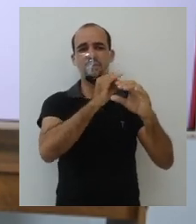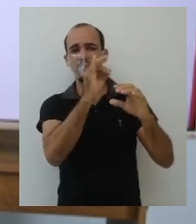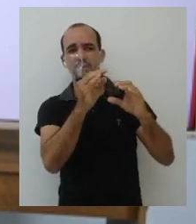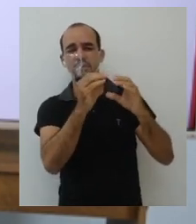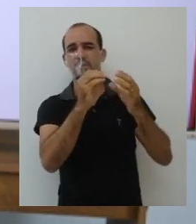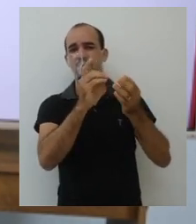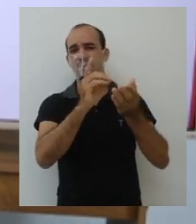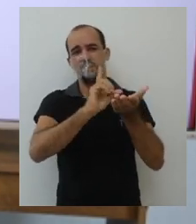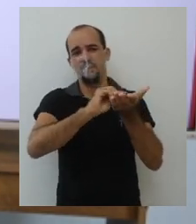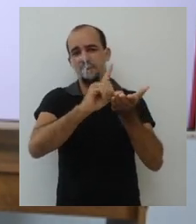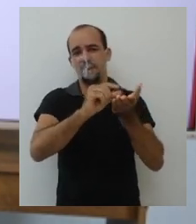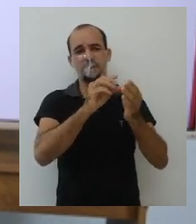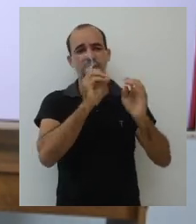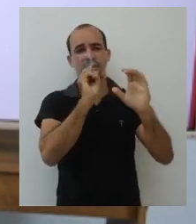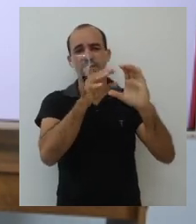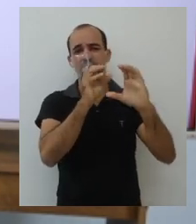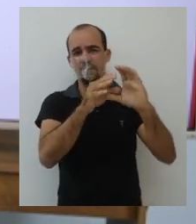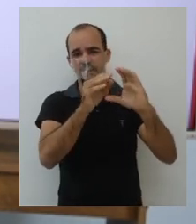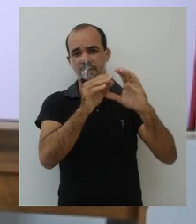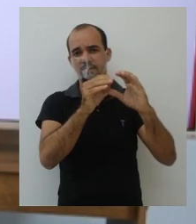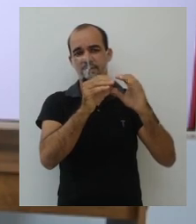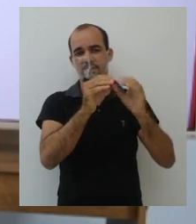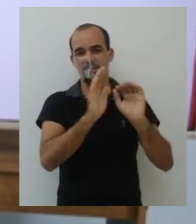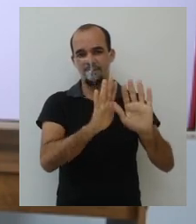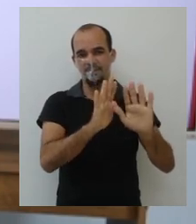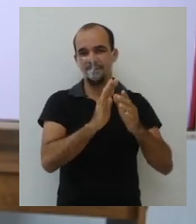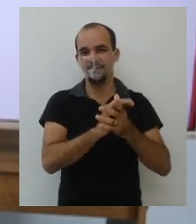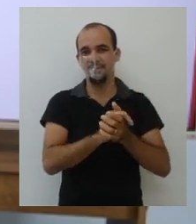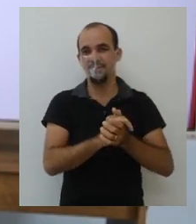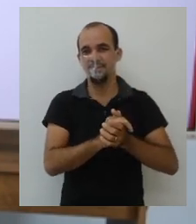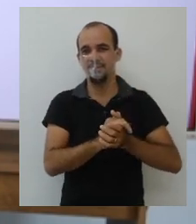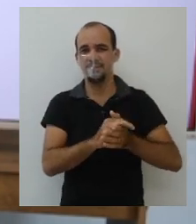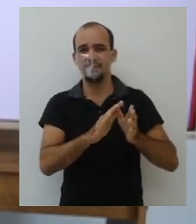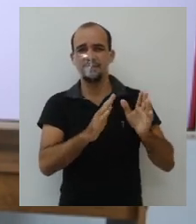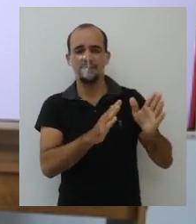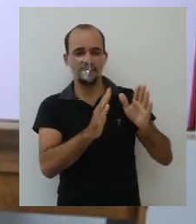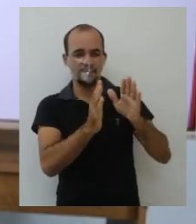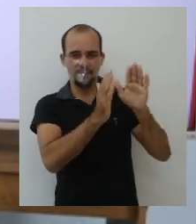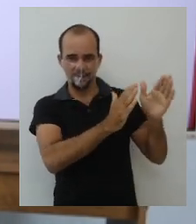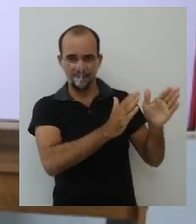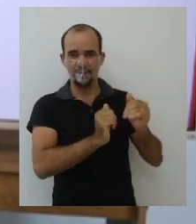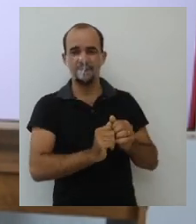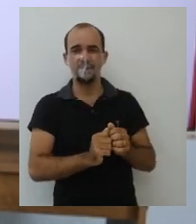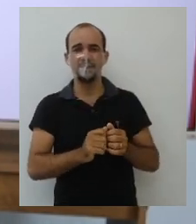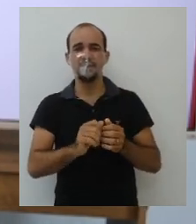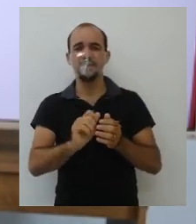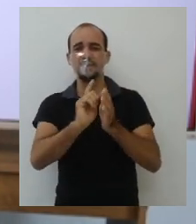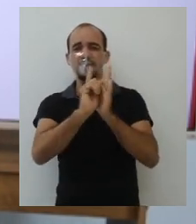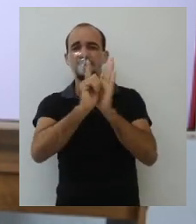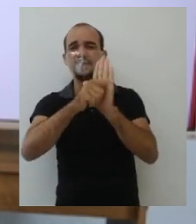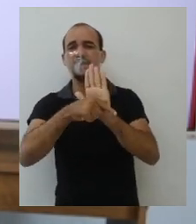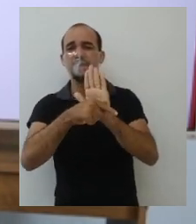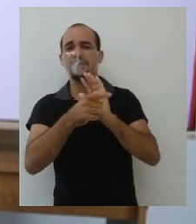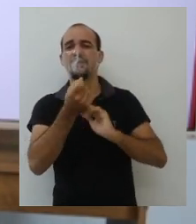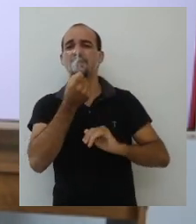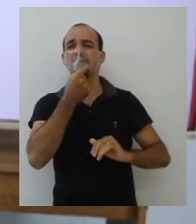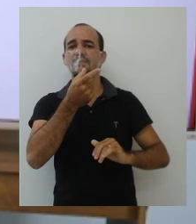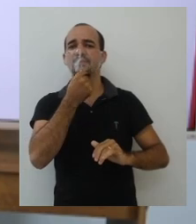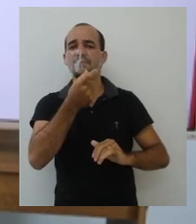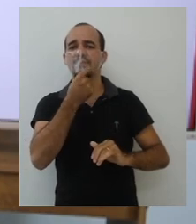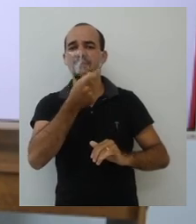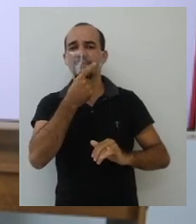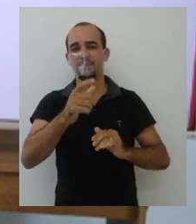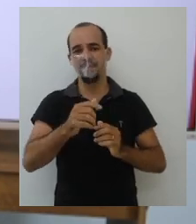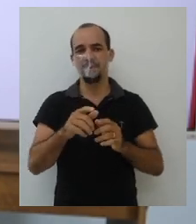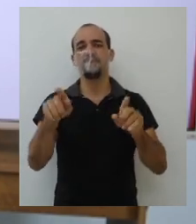arquivo, certo? A piada, a piada também é um gênero textual quando ela é escrita, certo? Então lembrando